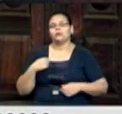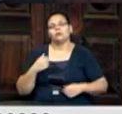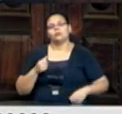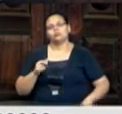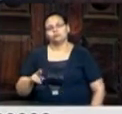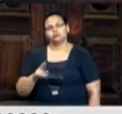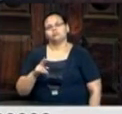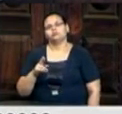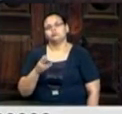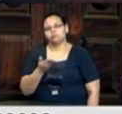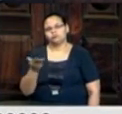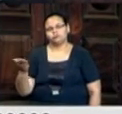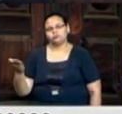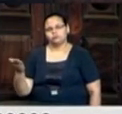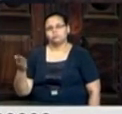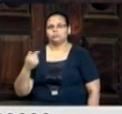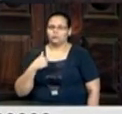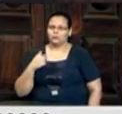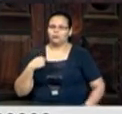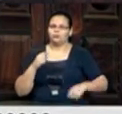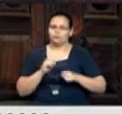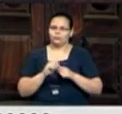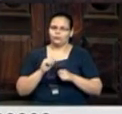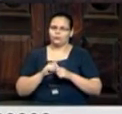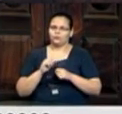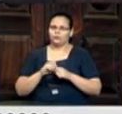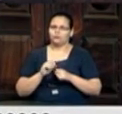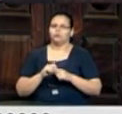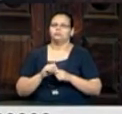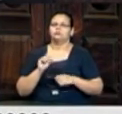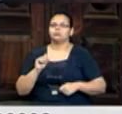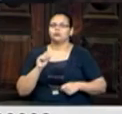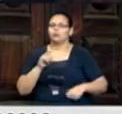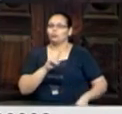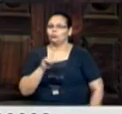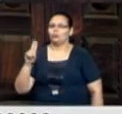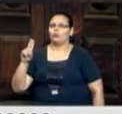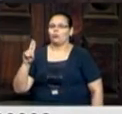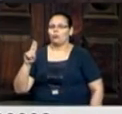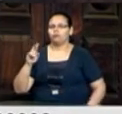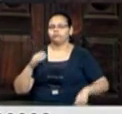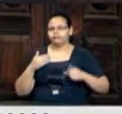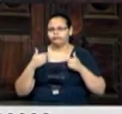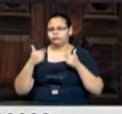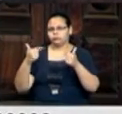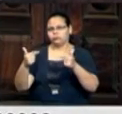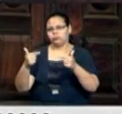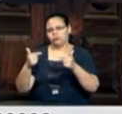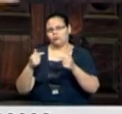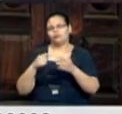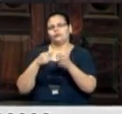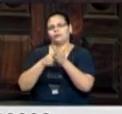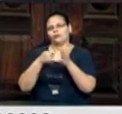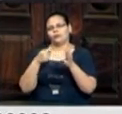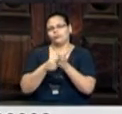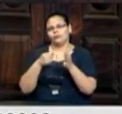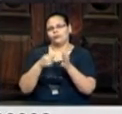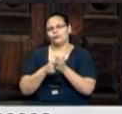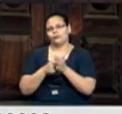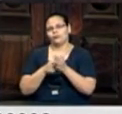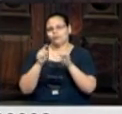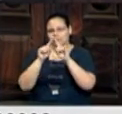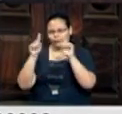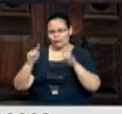senhores, minhas senhoras, eu faço aqui, em nome da Frente Parlamentar de Defesa do Servidor